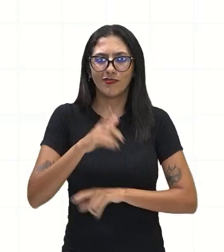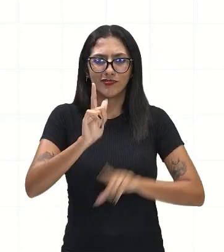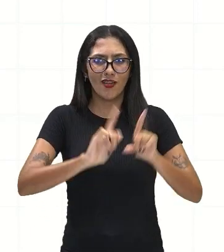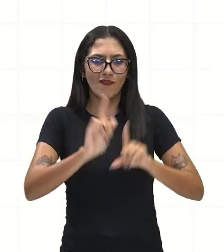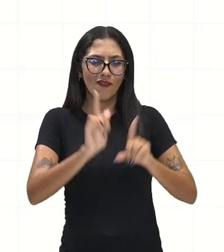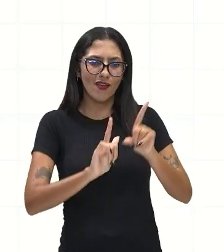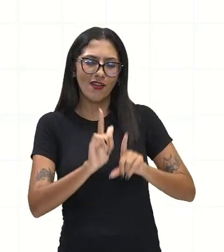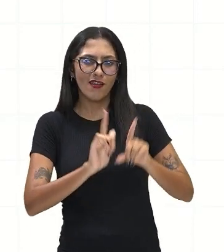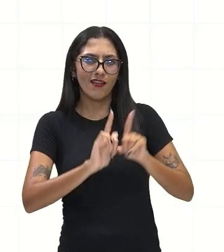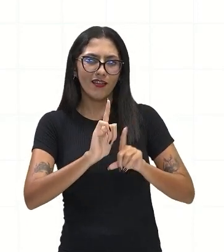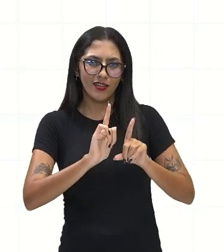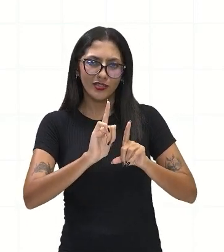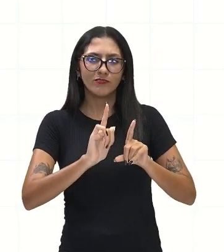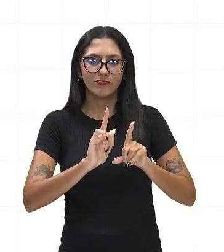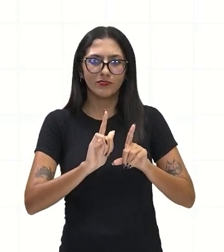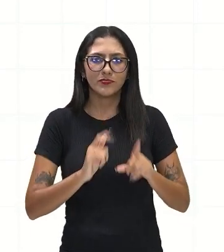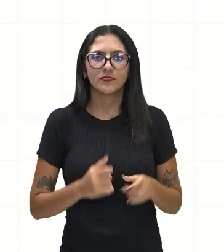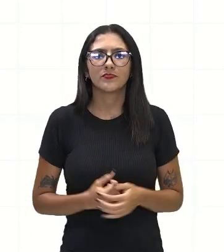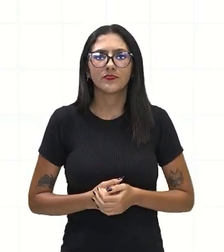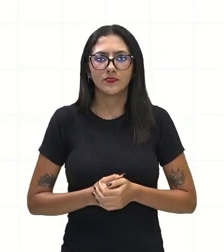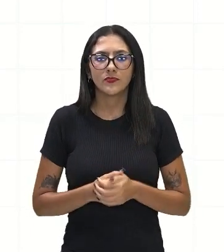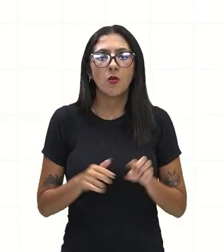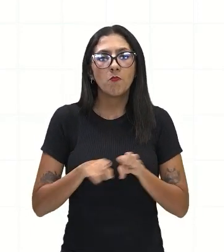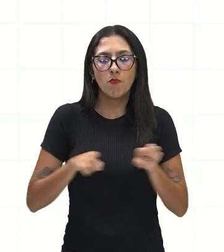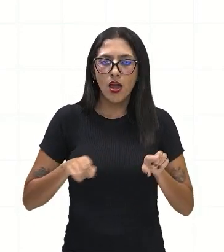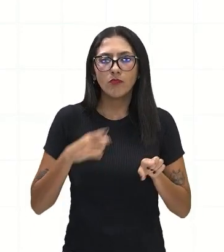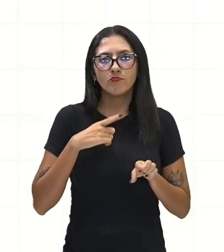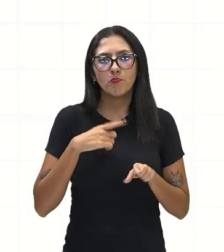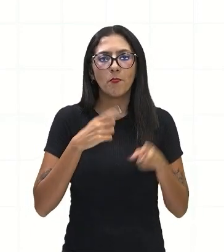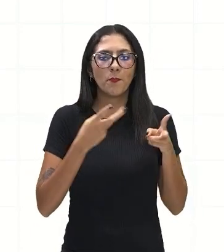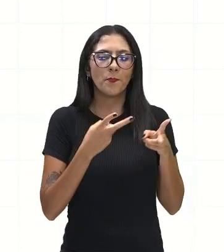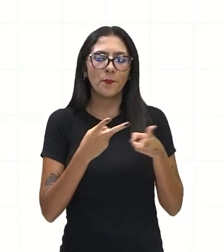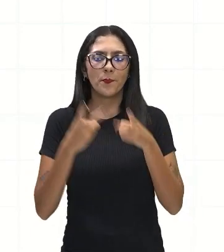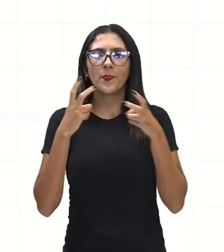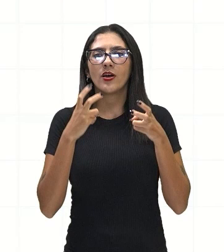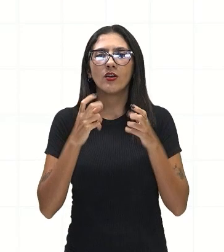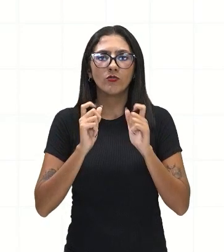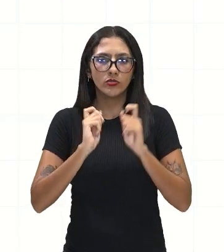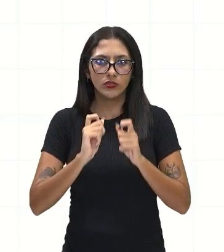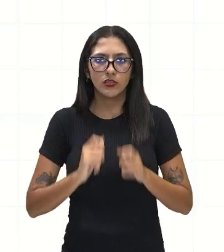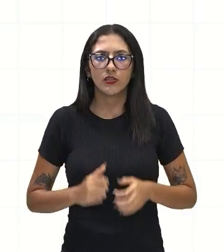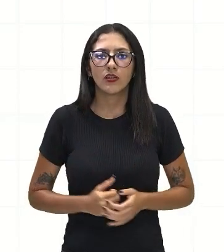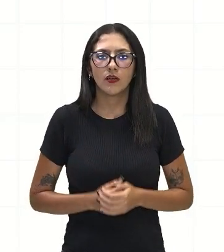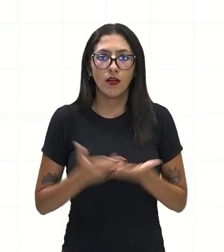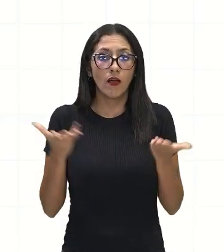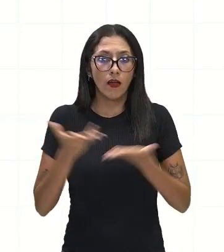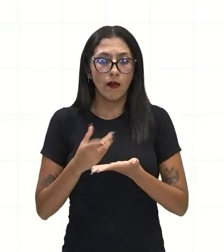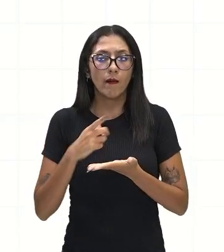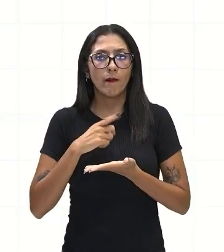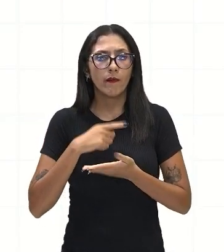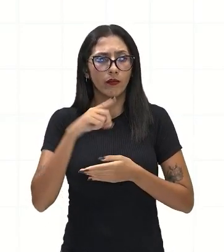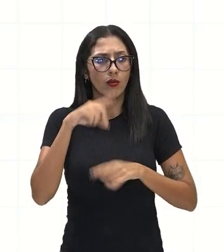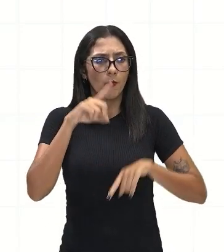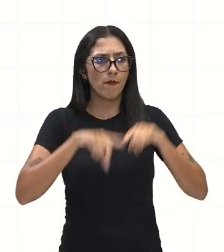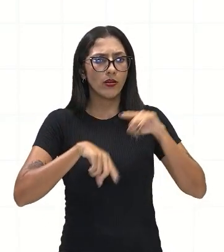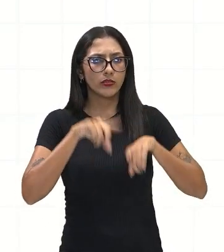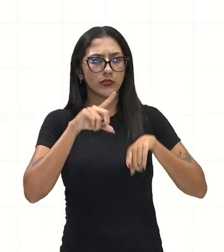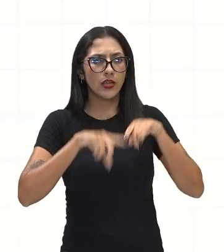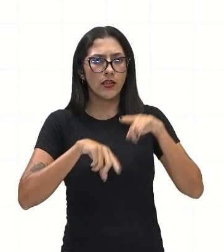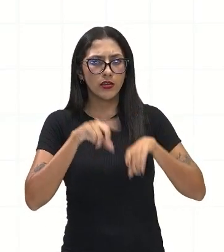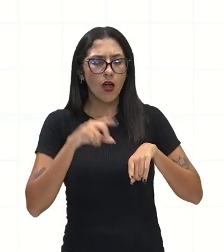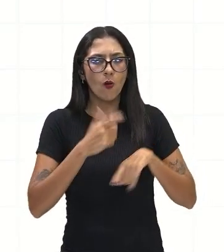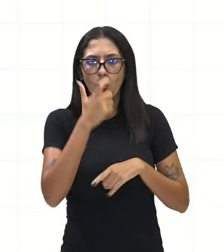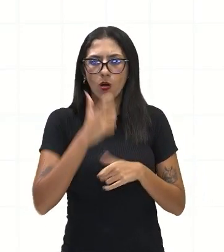controle remoto, mas devo dizer que se trata agora de um instrumento sem o qual eu